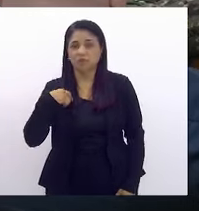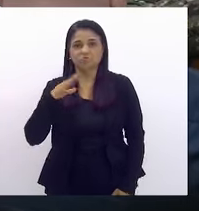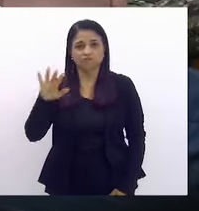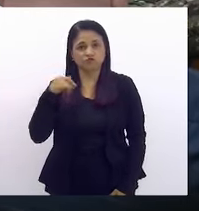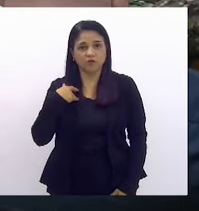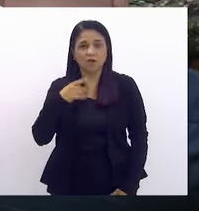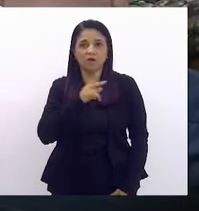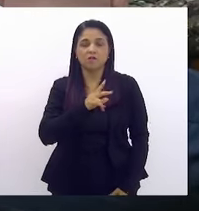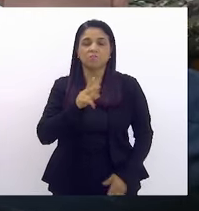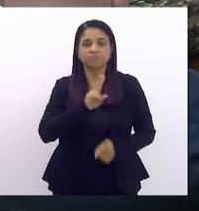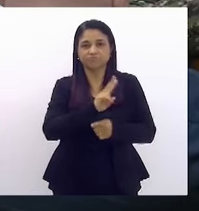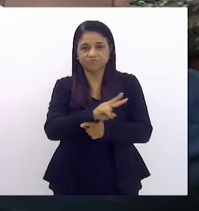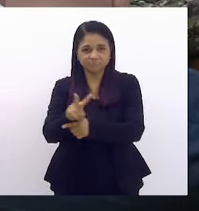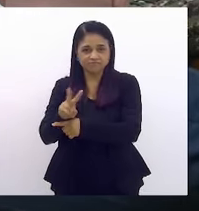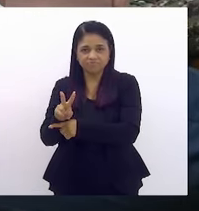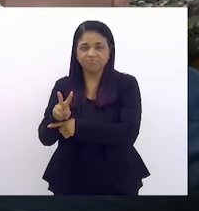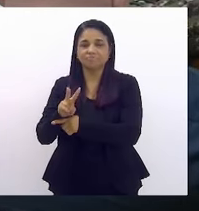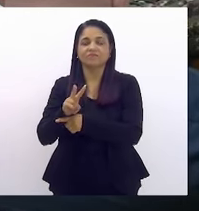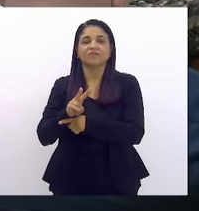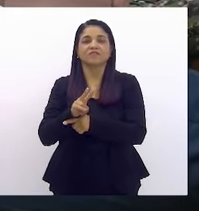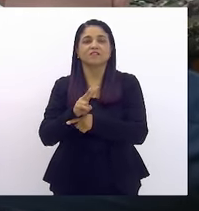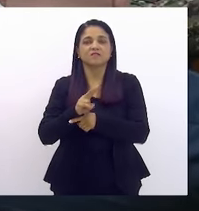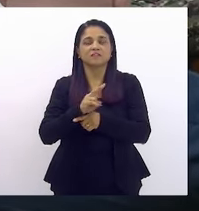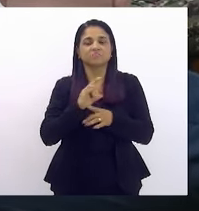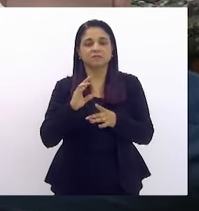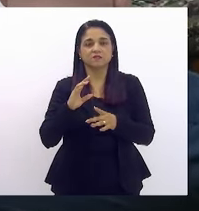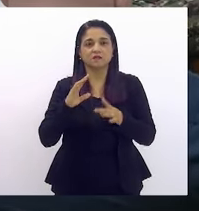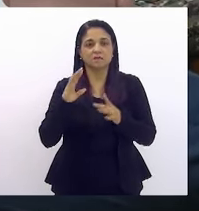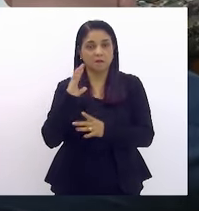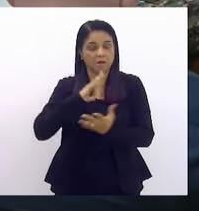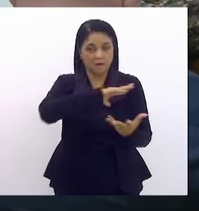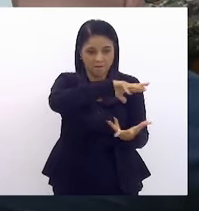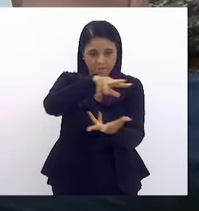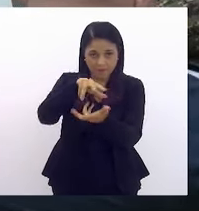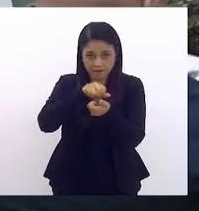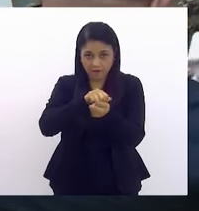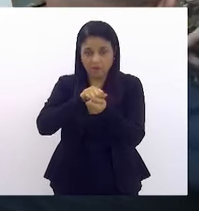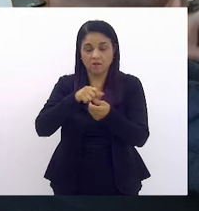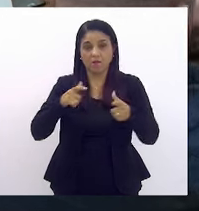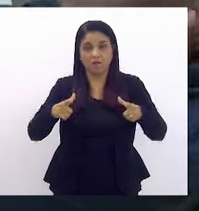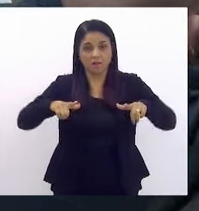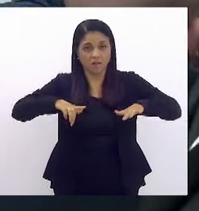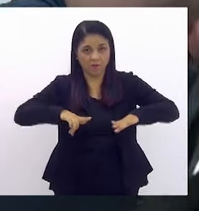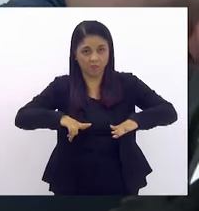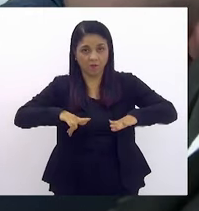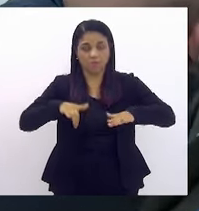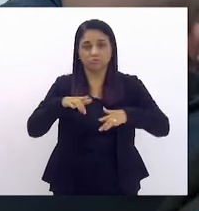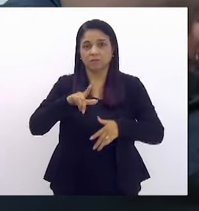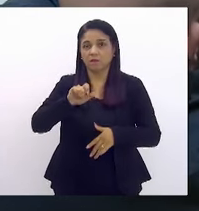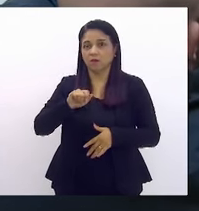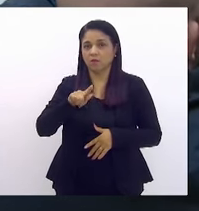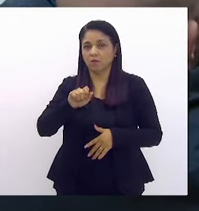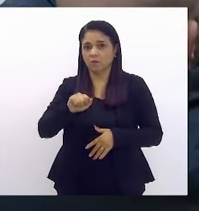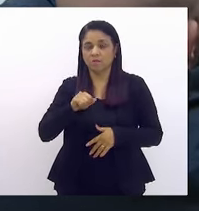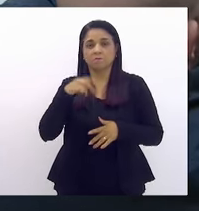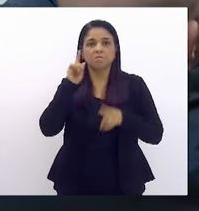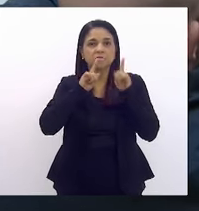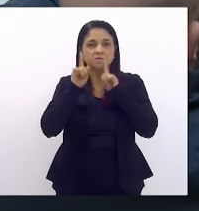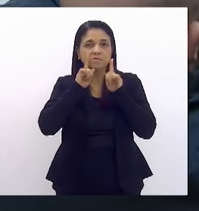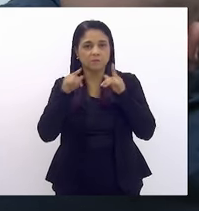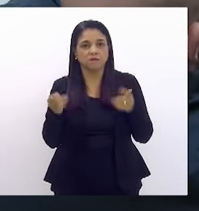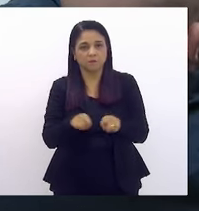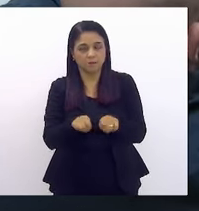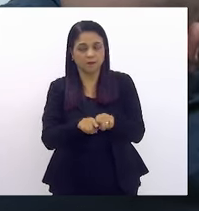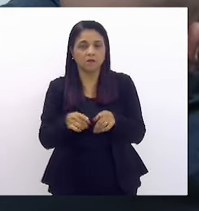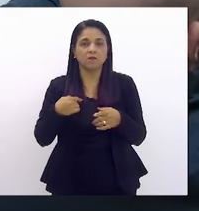Associação de Preservação Ambiental das Lagoas de Maricá, e estou na coordenação do subcomitê Maricá-Guarapina, que faz parte